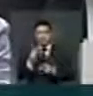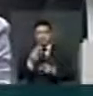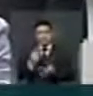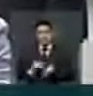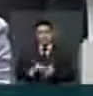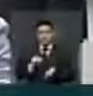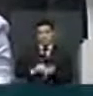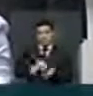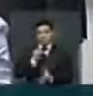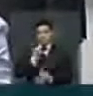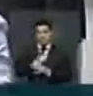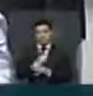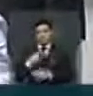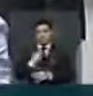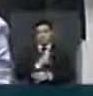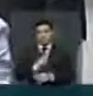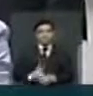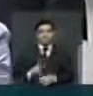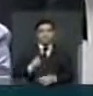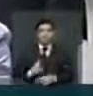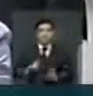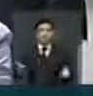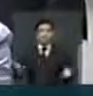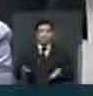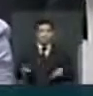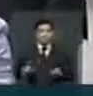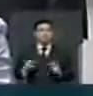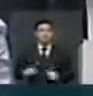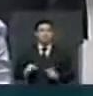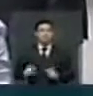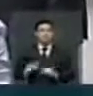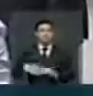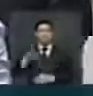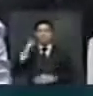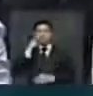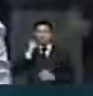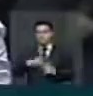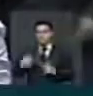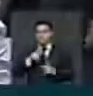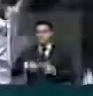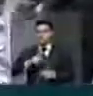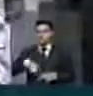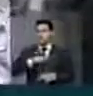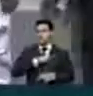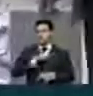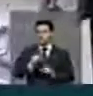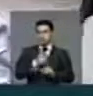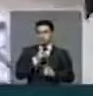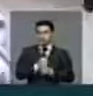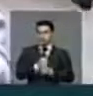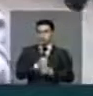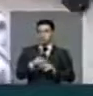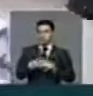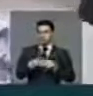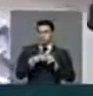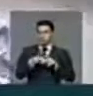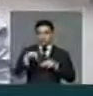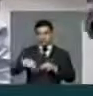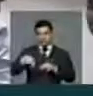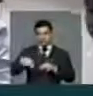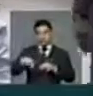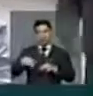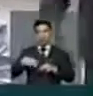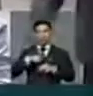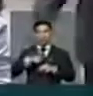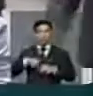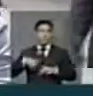que vivemos é hoje, sem dúvida, o maior problema da nossa sociedade e aonde esta casa é mais